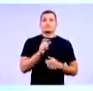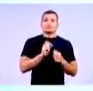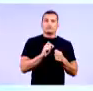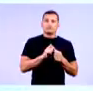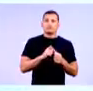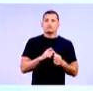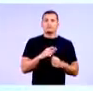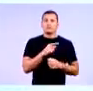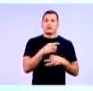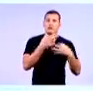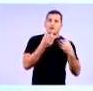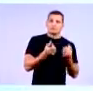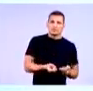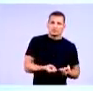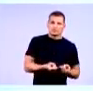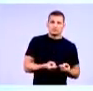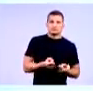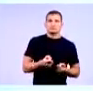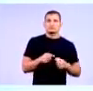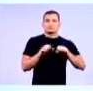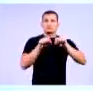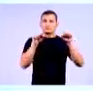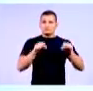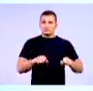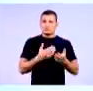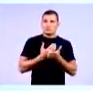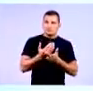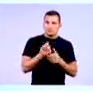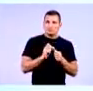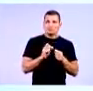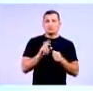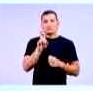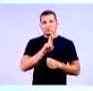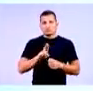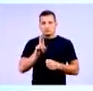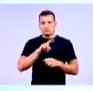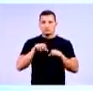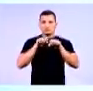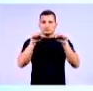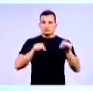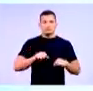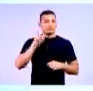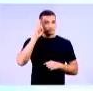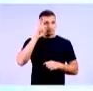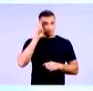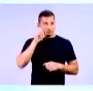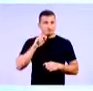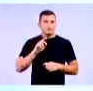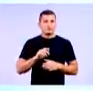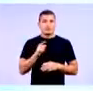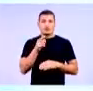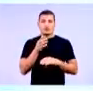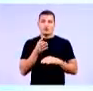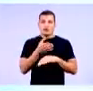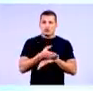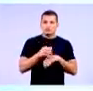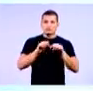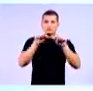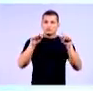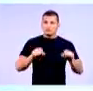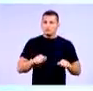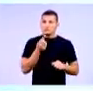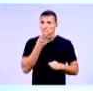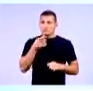de aceite, onde o usuário aceita o sistema e começa a fazer uso dele. Lembrando que depois que você entrega o sistema, é bom que você